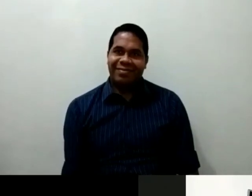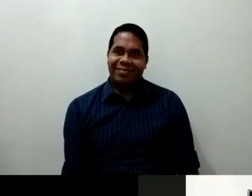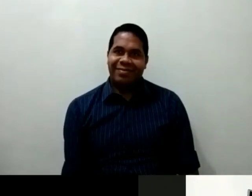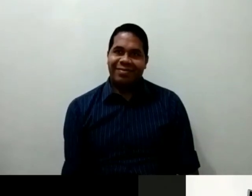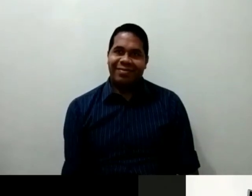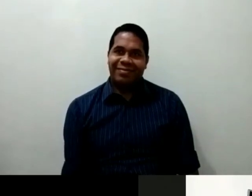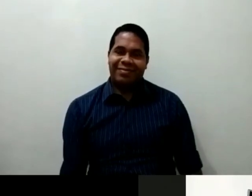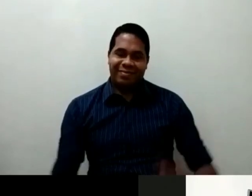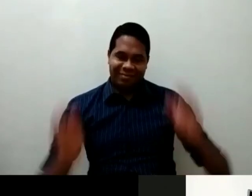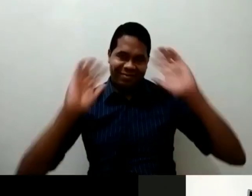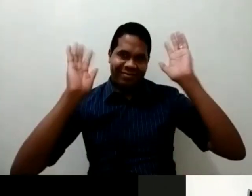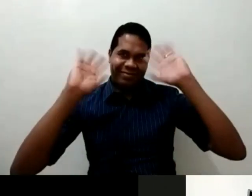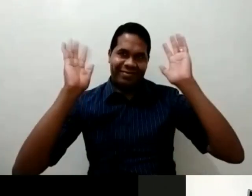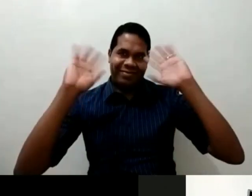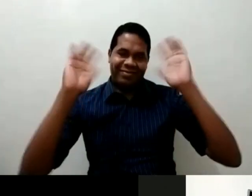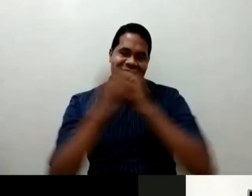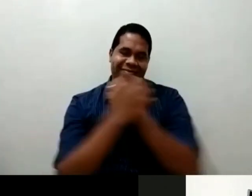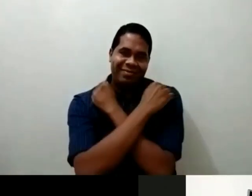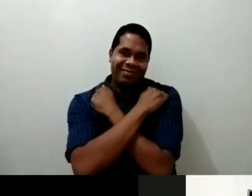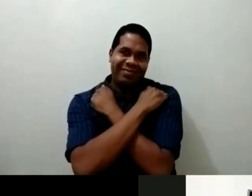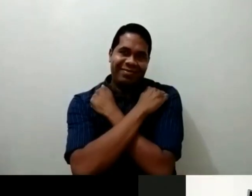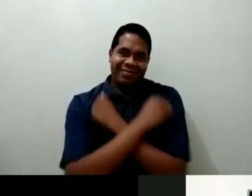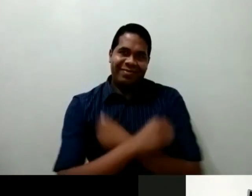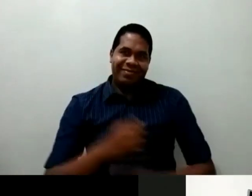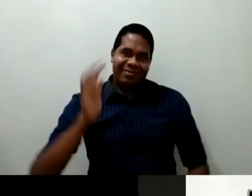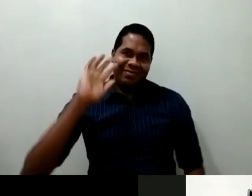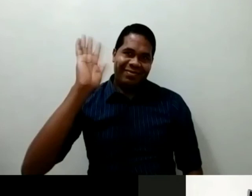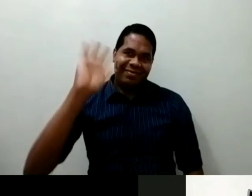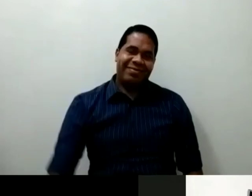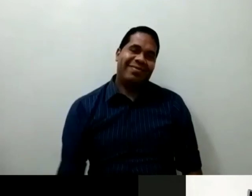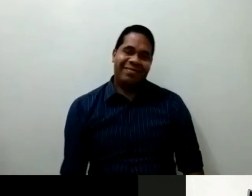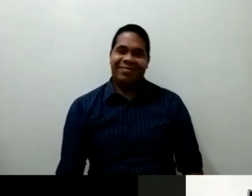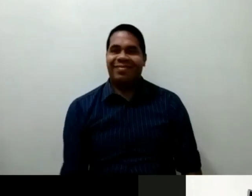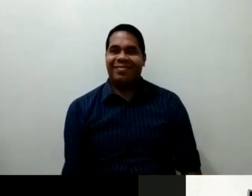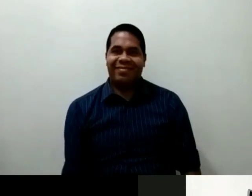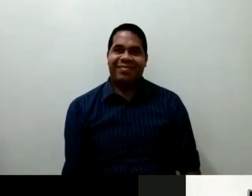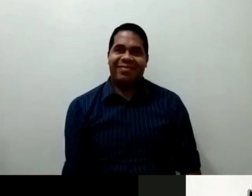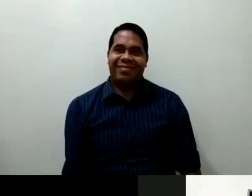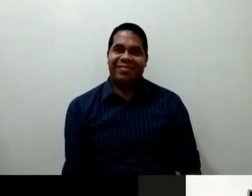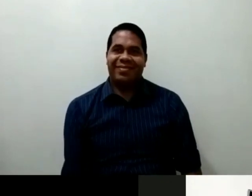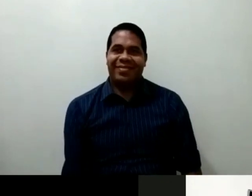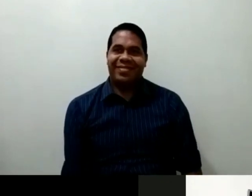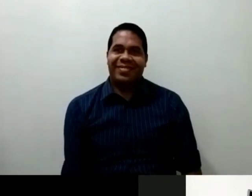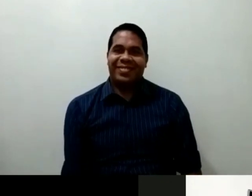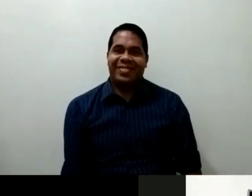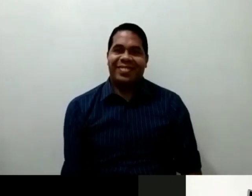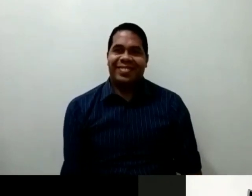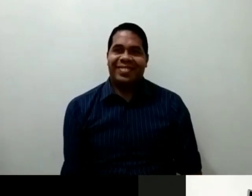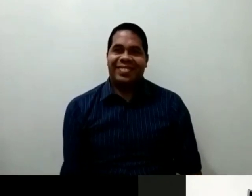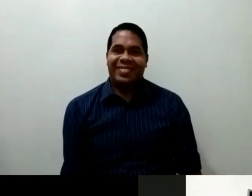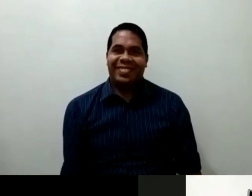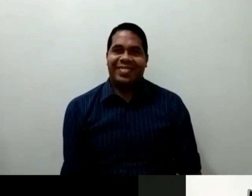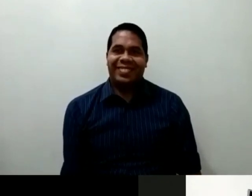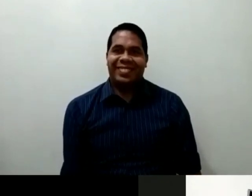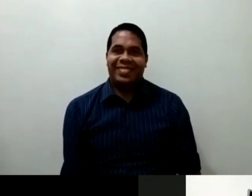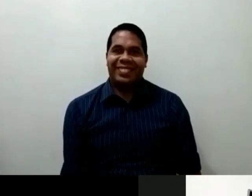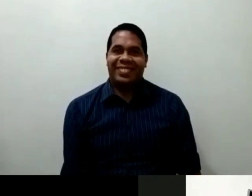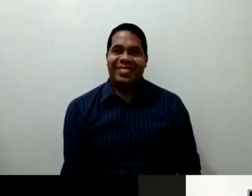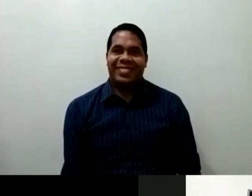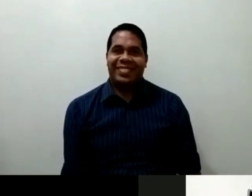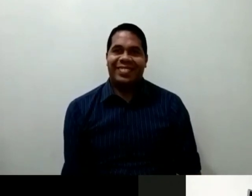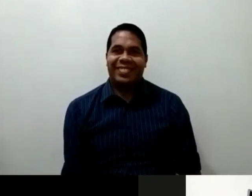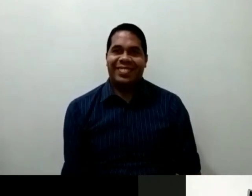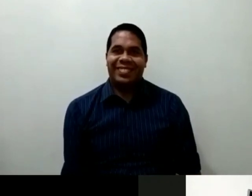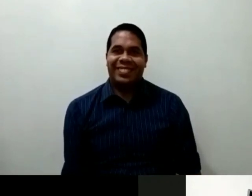despedirem? Eu agradeço, tá? A atenção de vocês e a ajuda que me deram